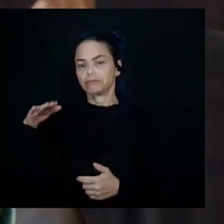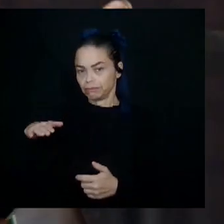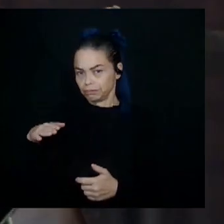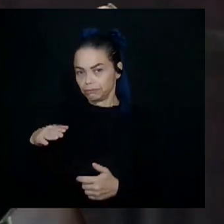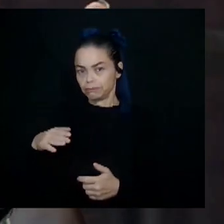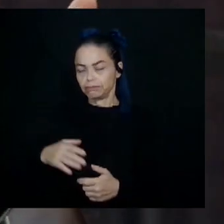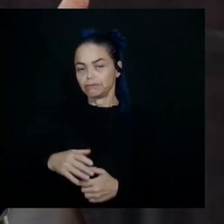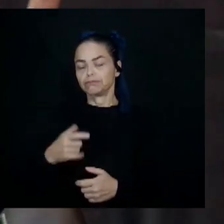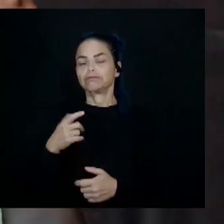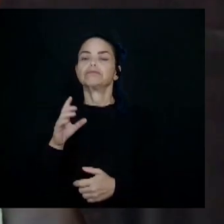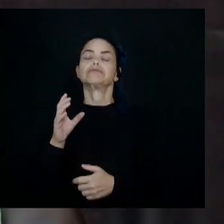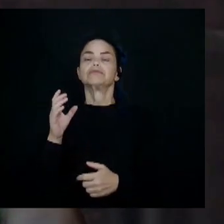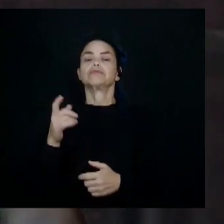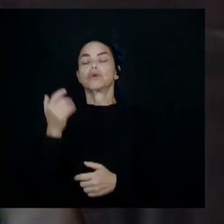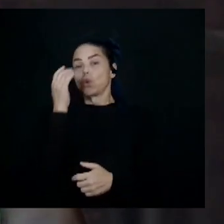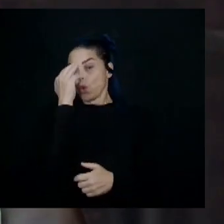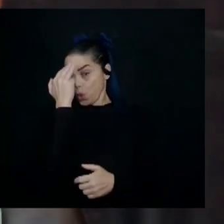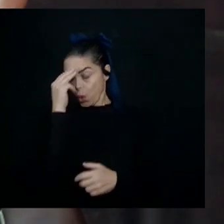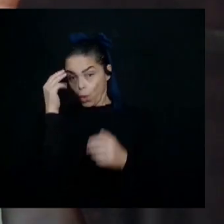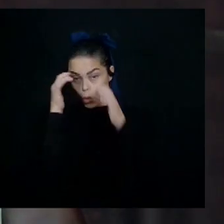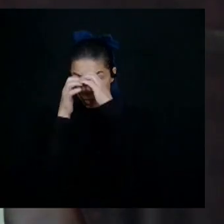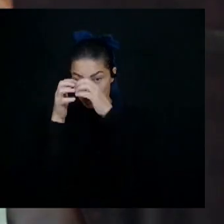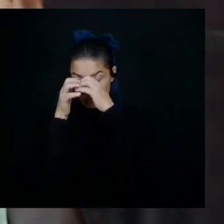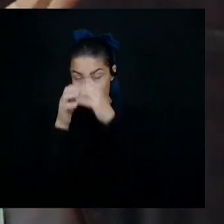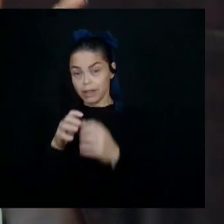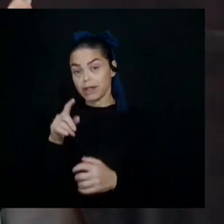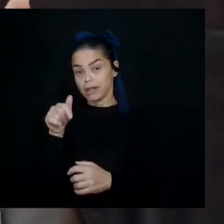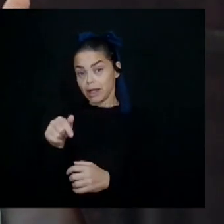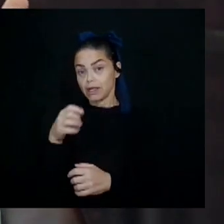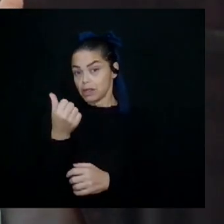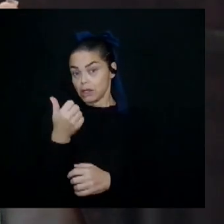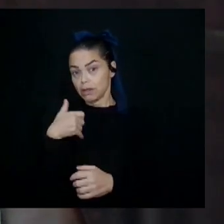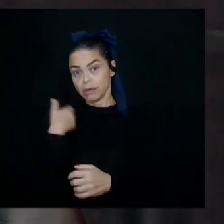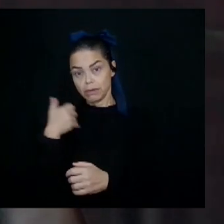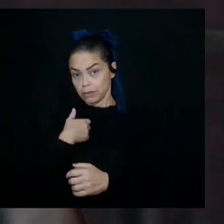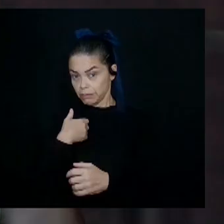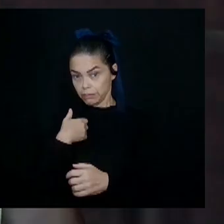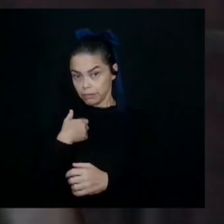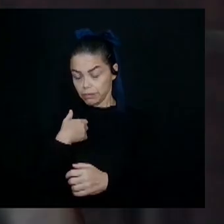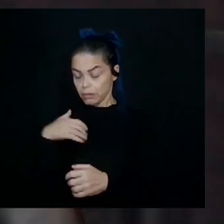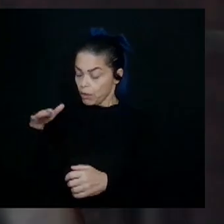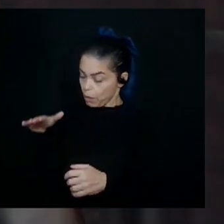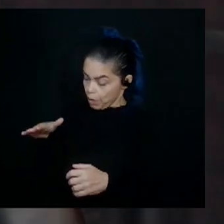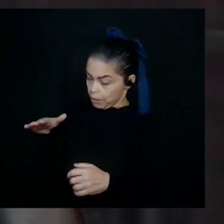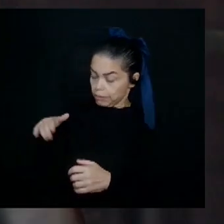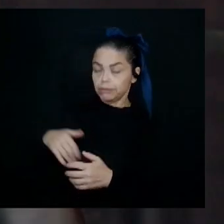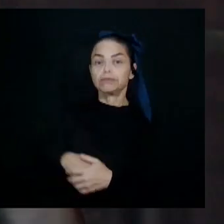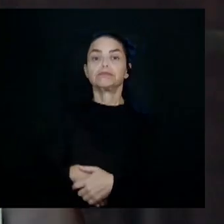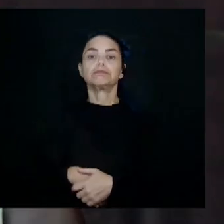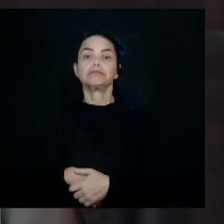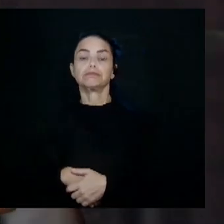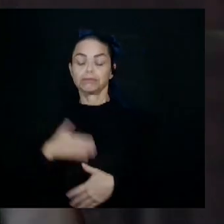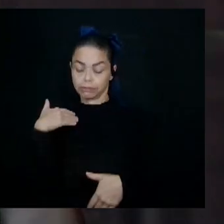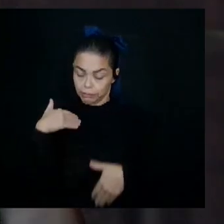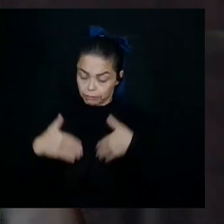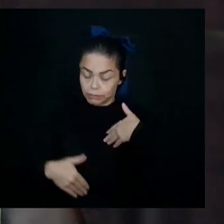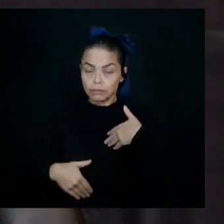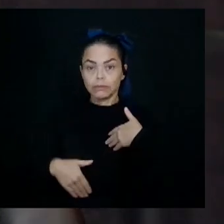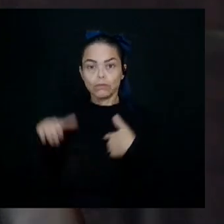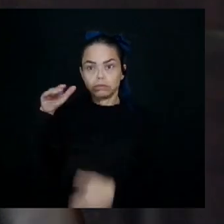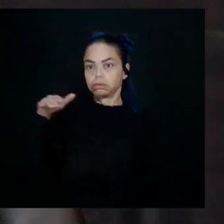7, 6 anos, emocionalmente é uma criancinha, né, mas com um corpo já de